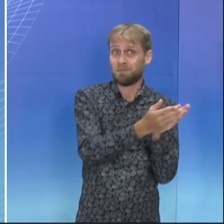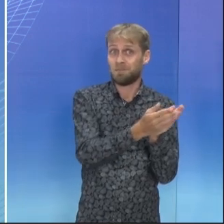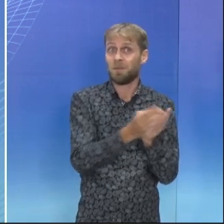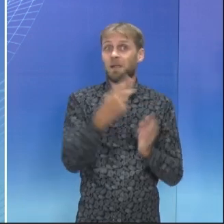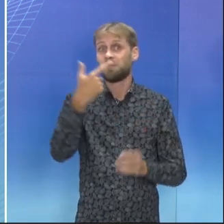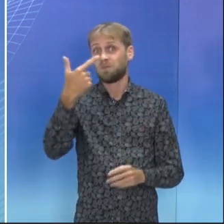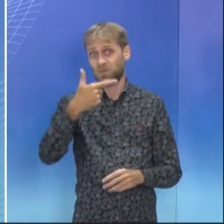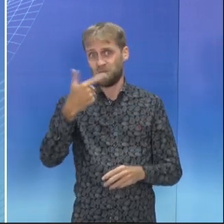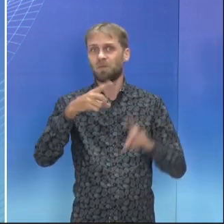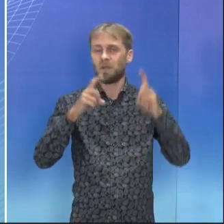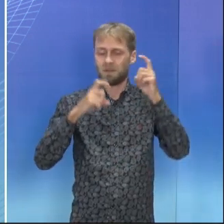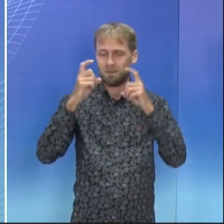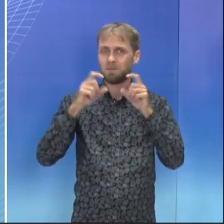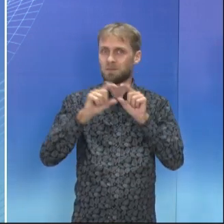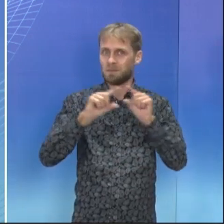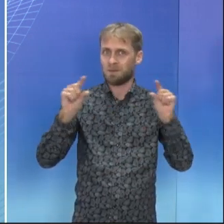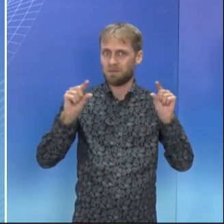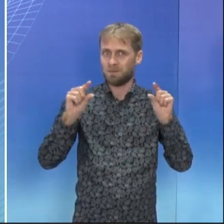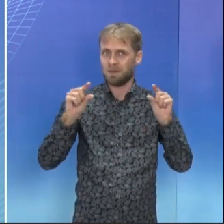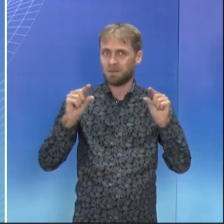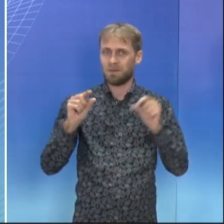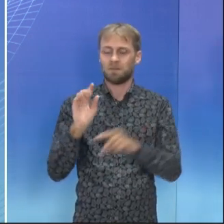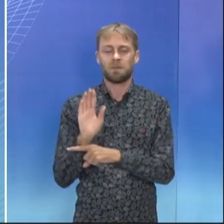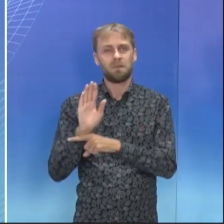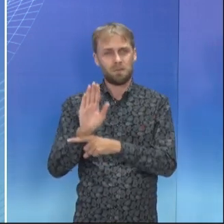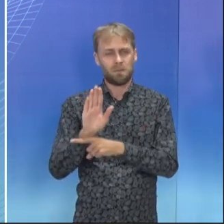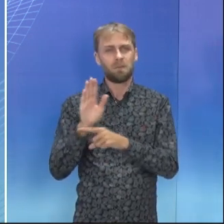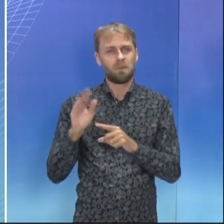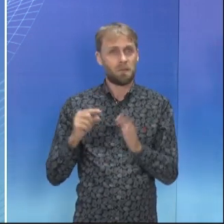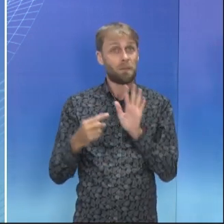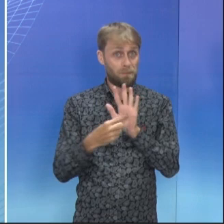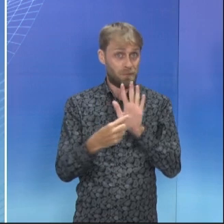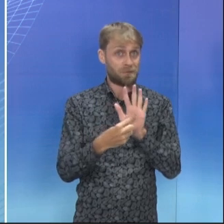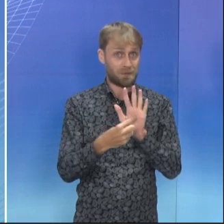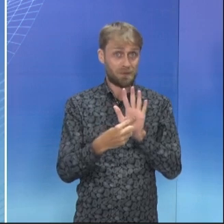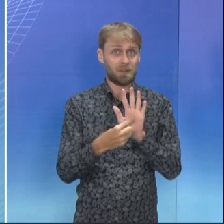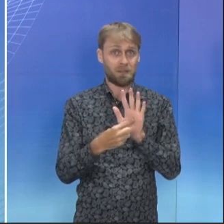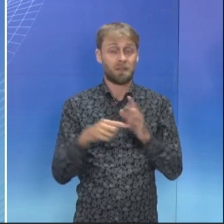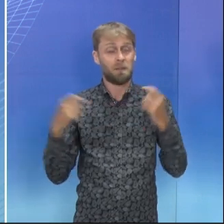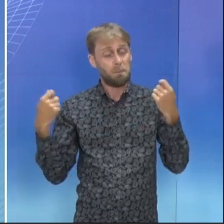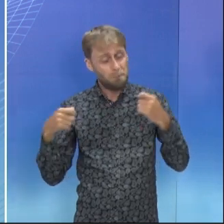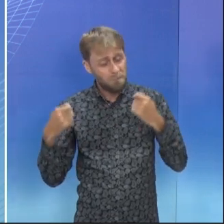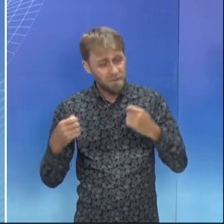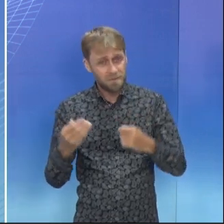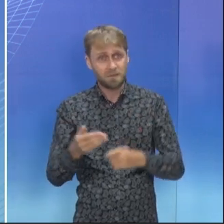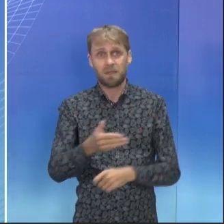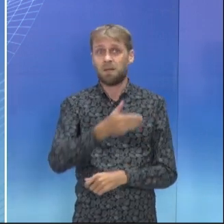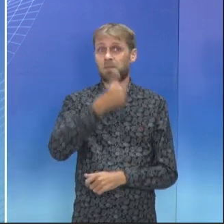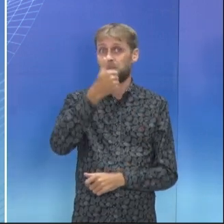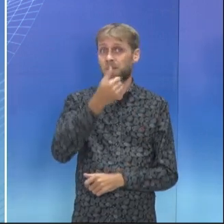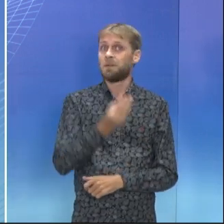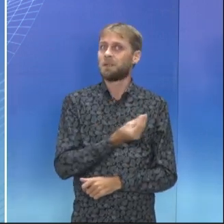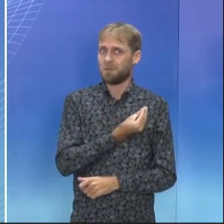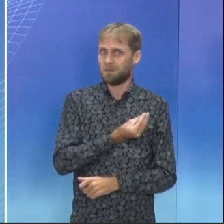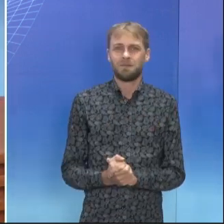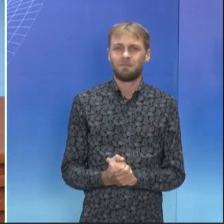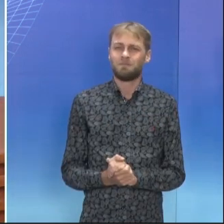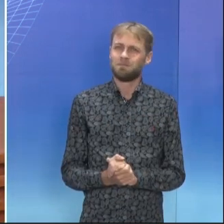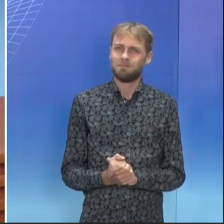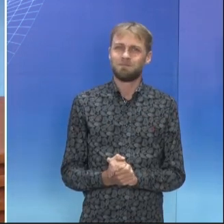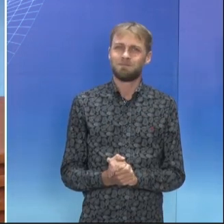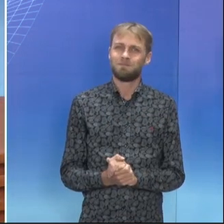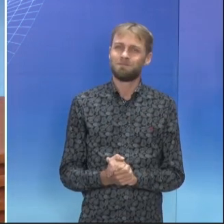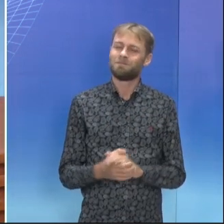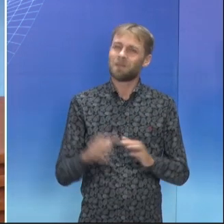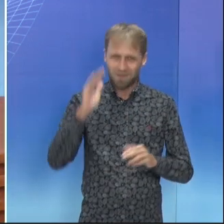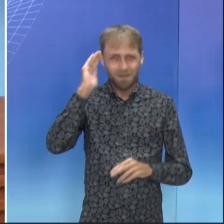duas expressões idiomáticas para fortalecer a frase dele de que é preciso melhorar as circunstâncias. Então,